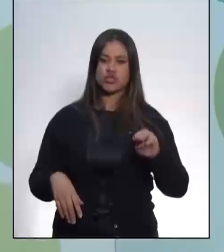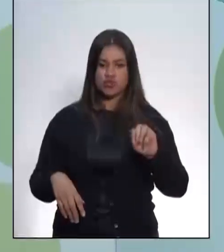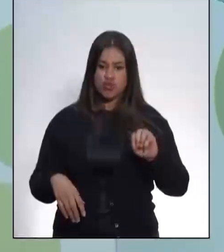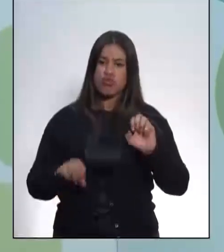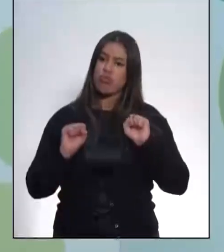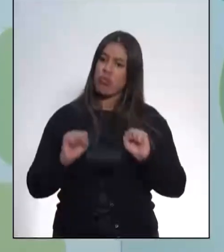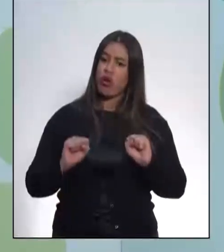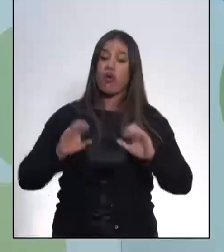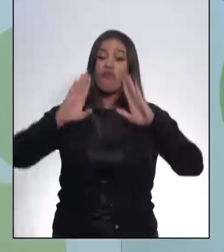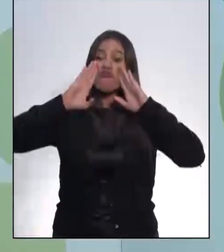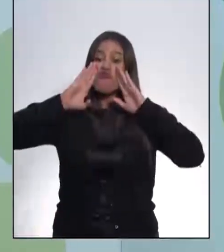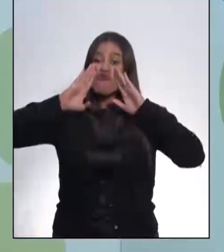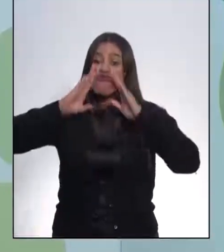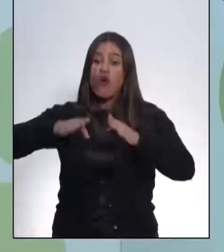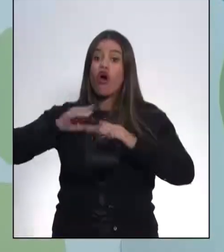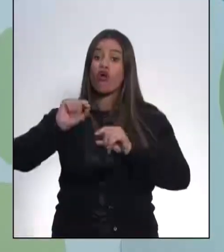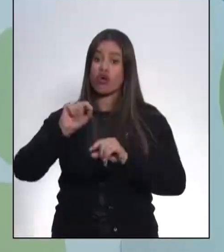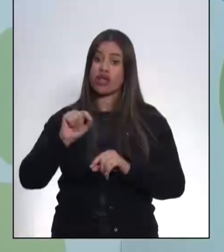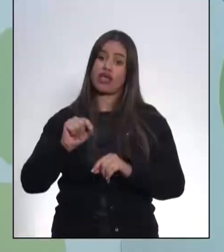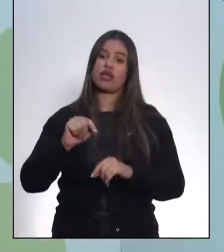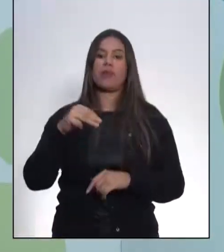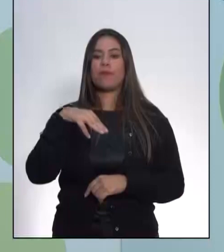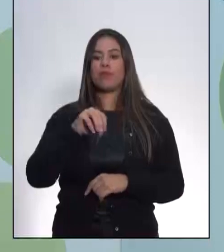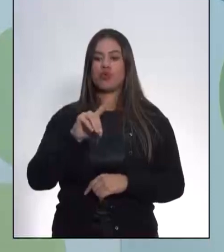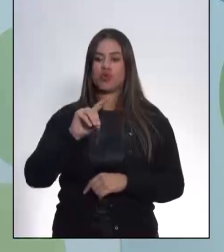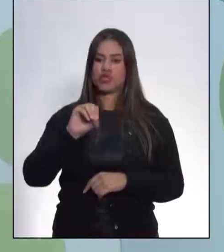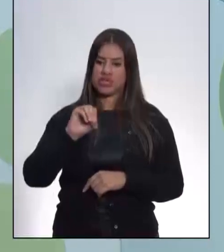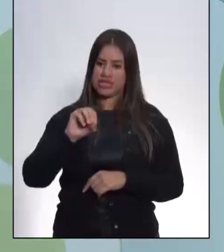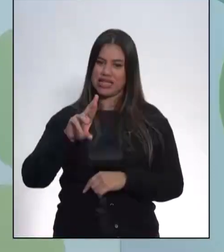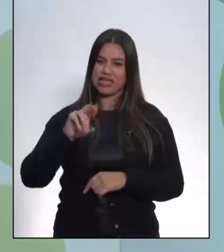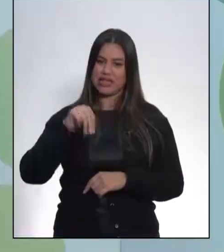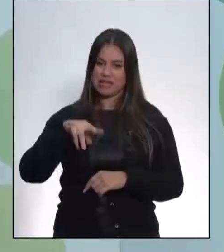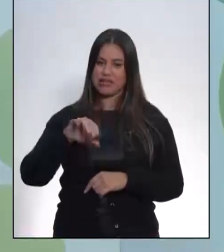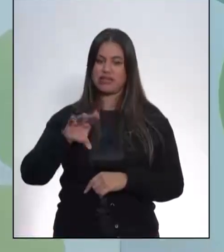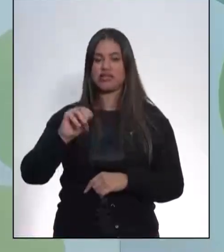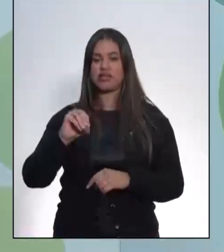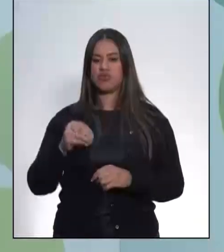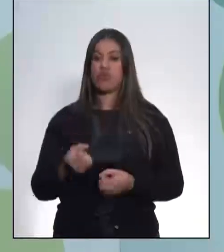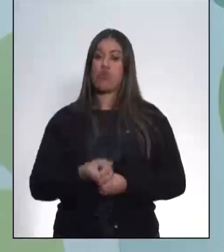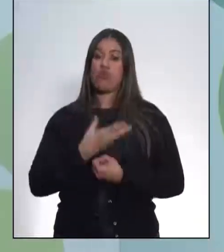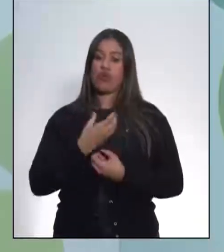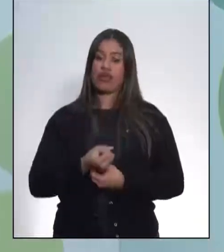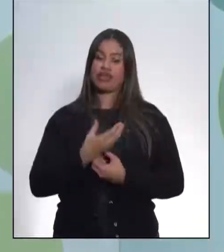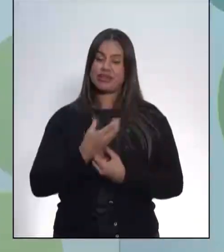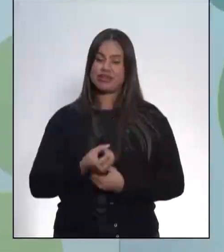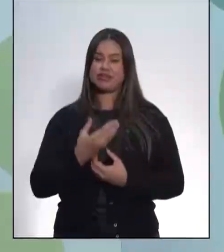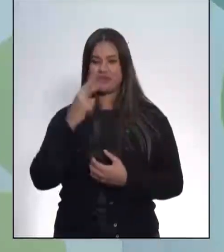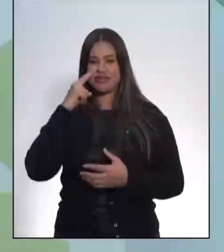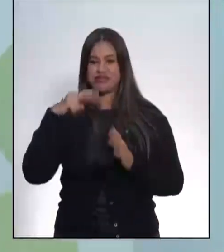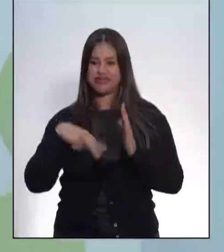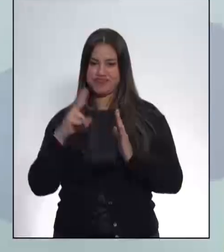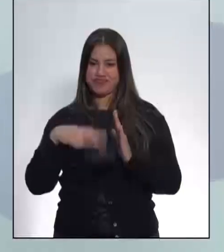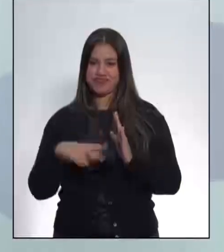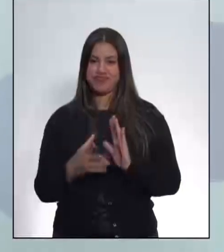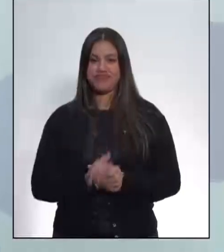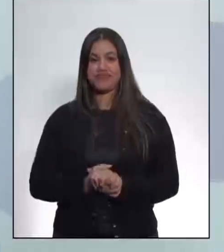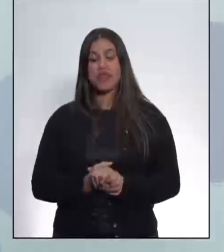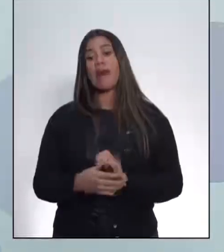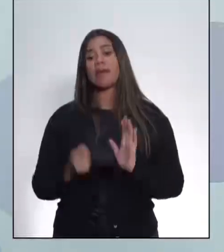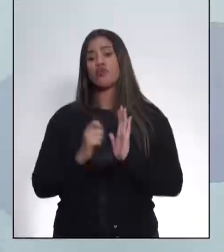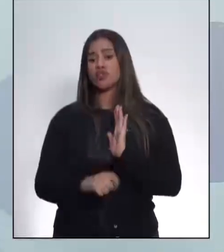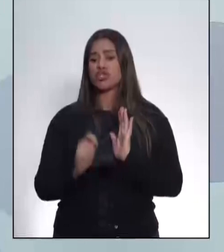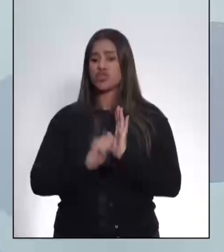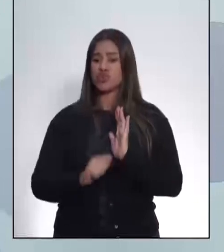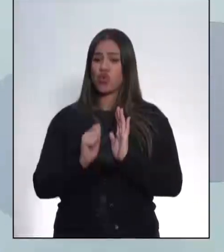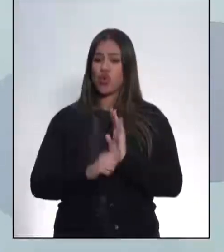é o modernismo. Bora estudar os autores do modernismo, tudo bem? Interpretar a poesia. E aí, meninos, o escritor, ele quer ser